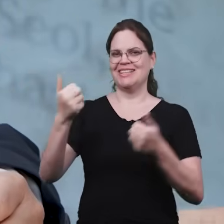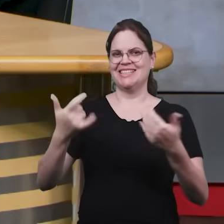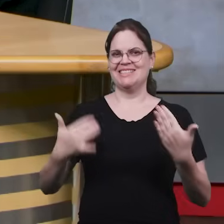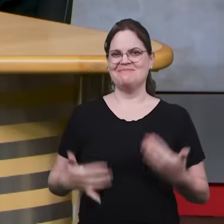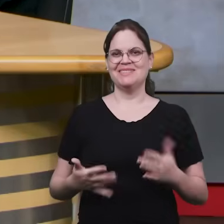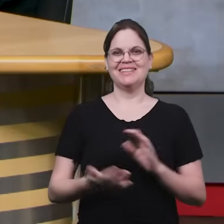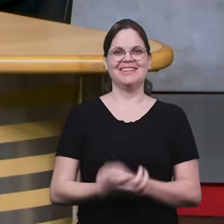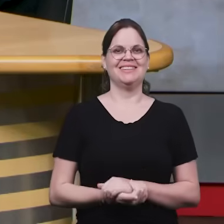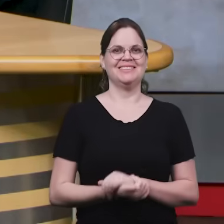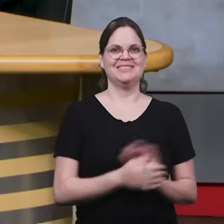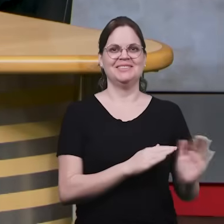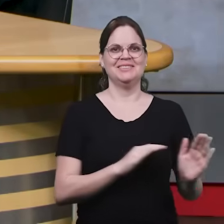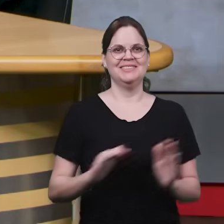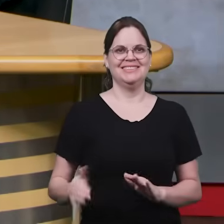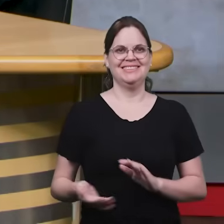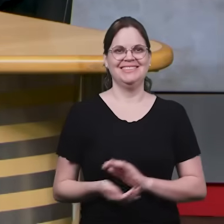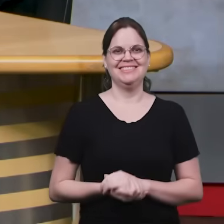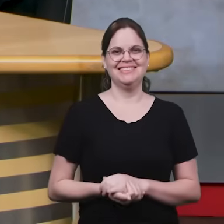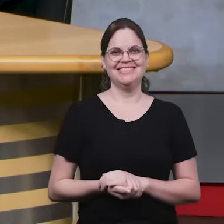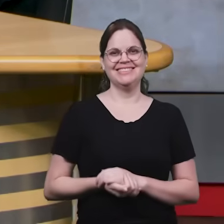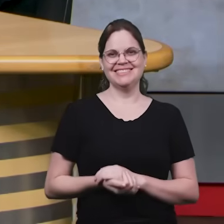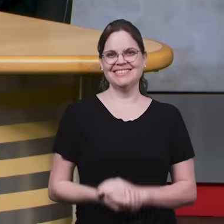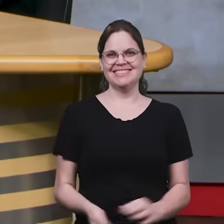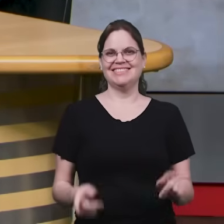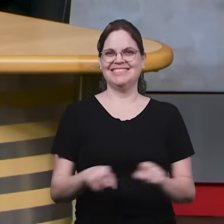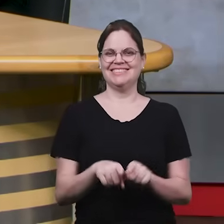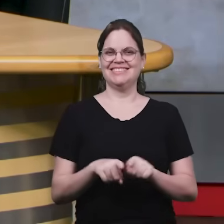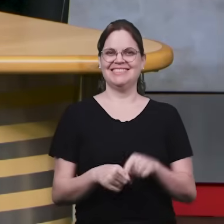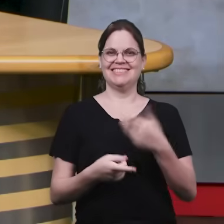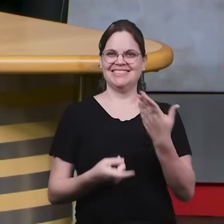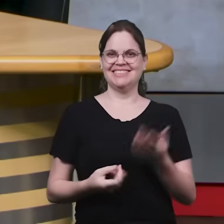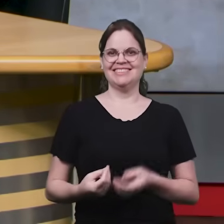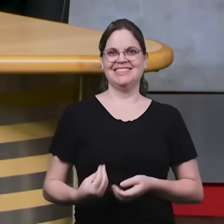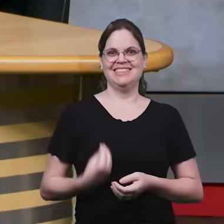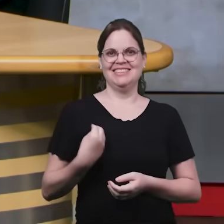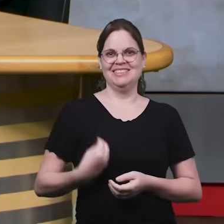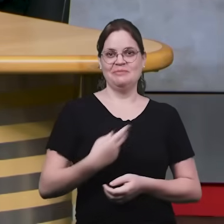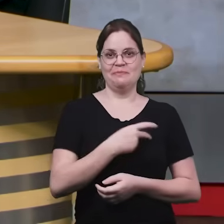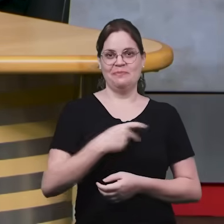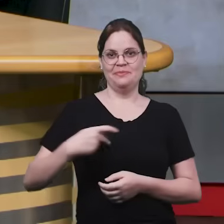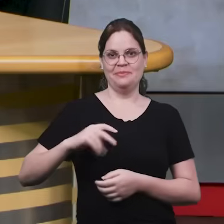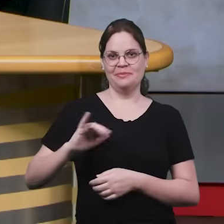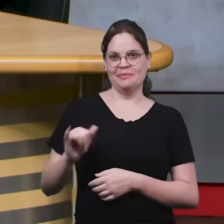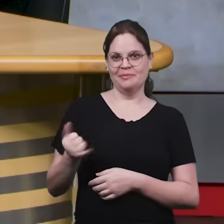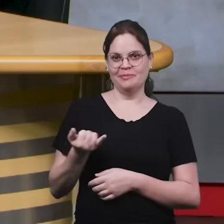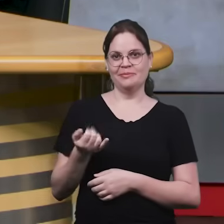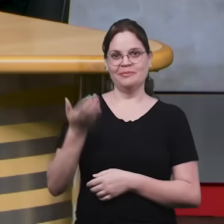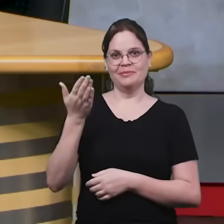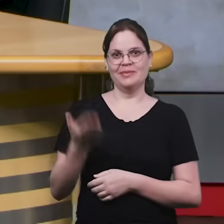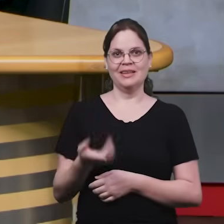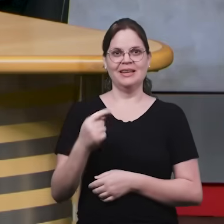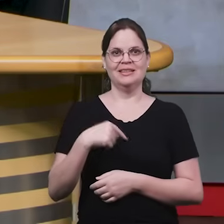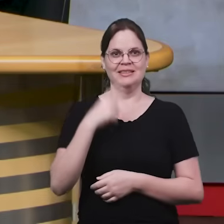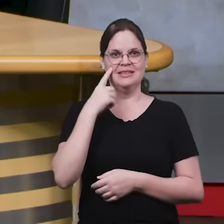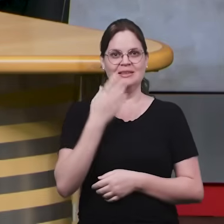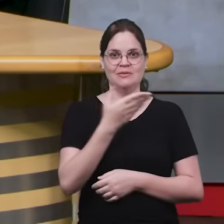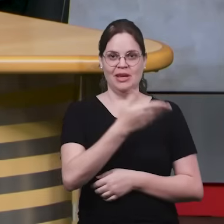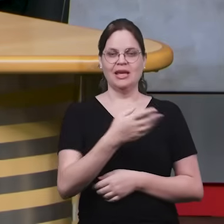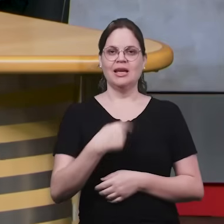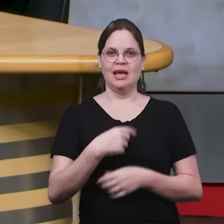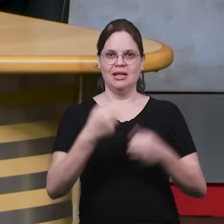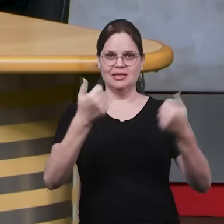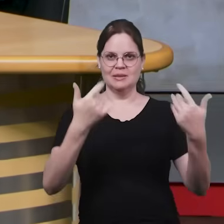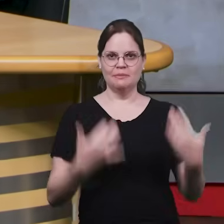assunto. Sem dúvida. O exemplo trazido pelo pastor João Carlos é um exemplo de uma linguagem enganosa,